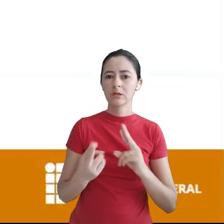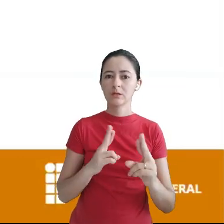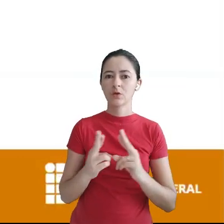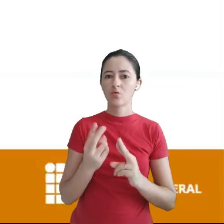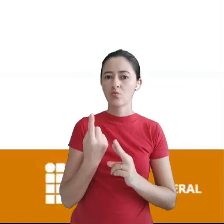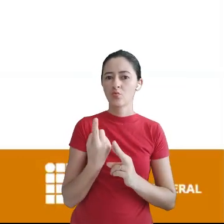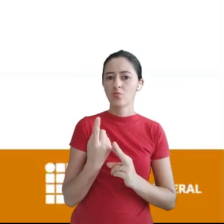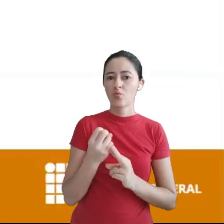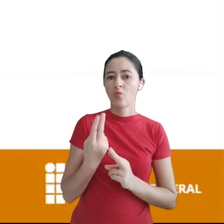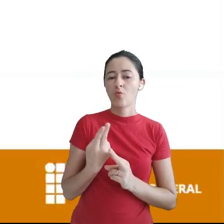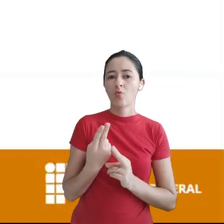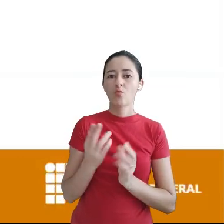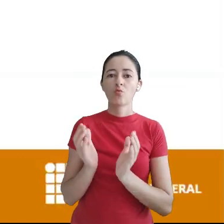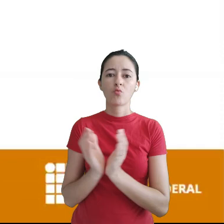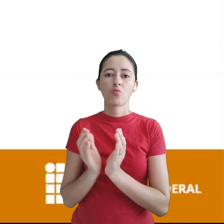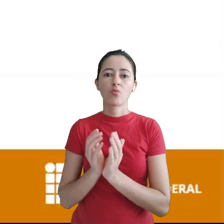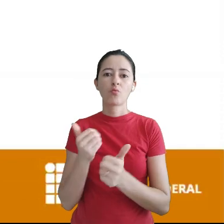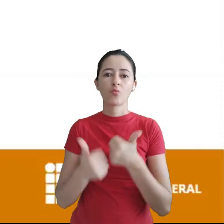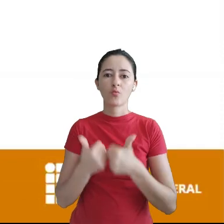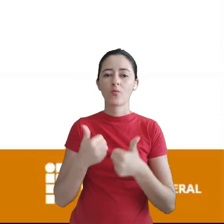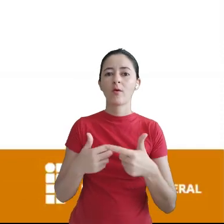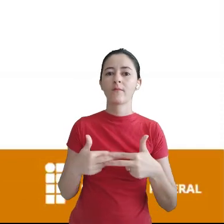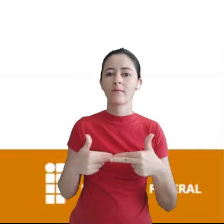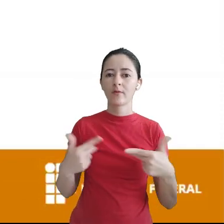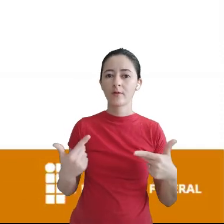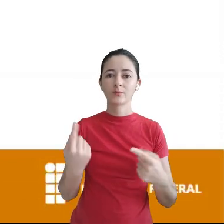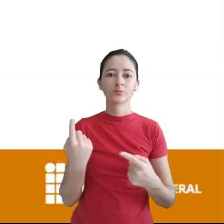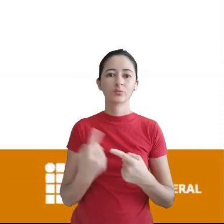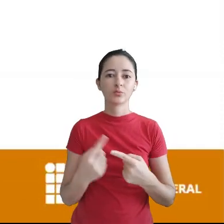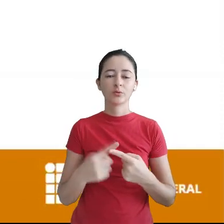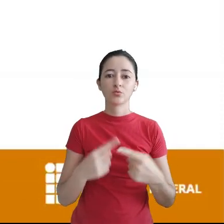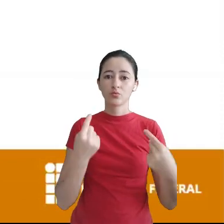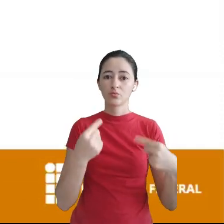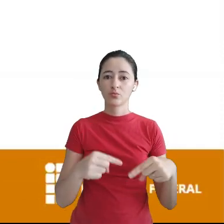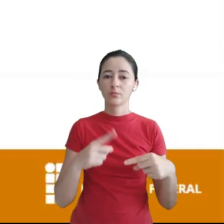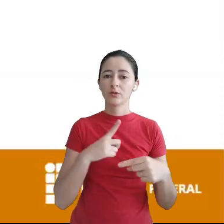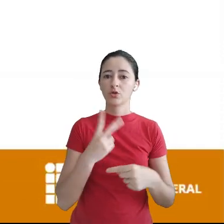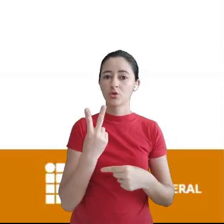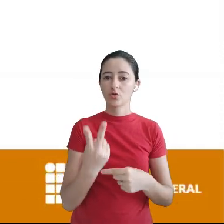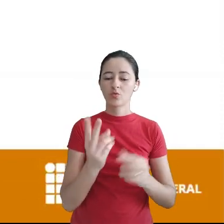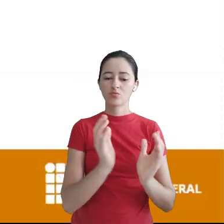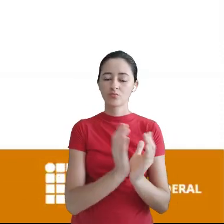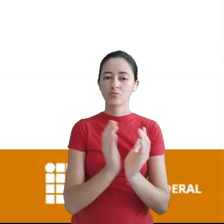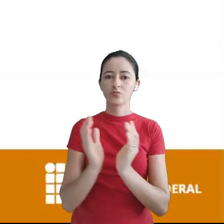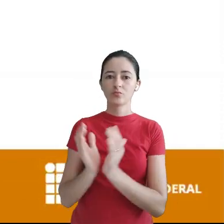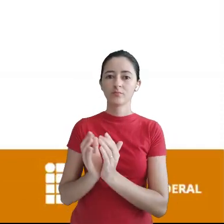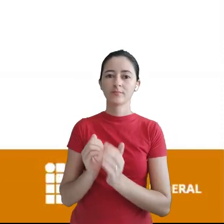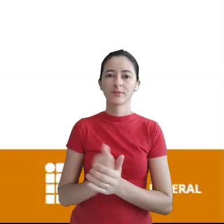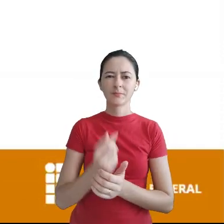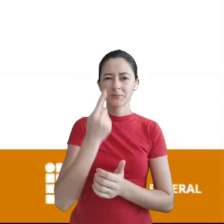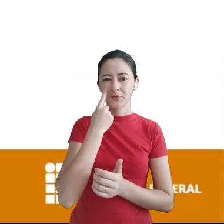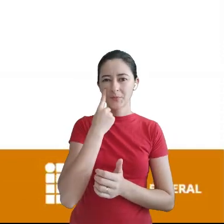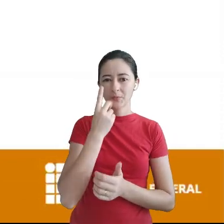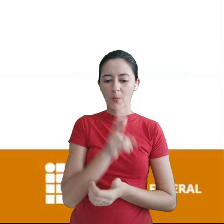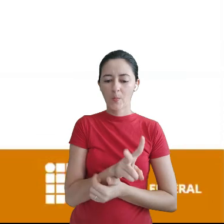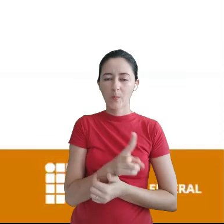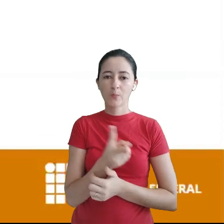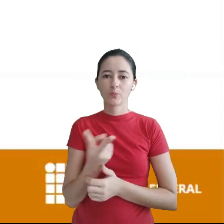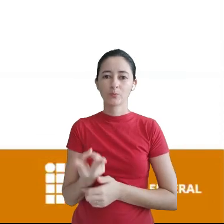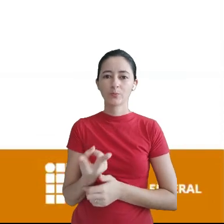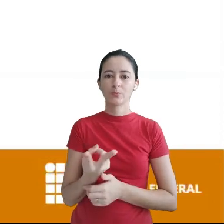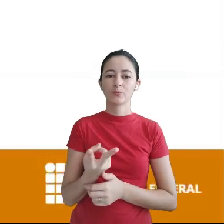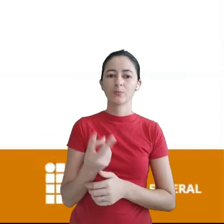relacionada a um ou vários times? Vários times. Por quê? Uma partida possui dois times. Na verdade, eu